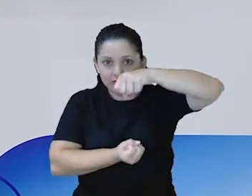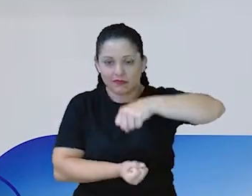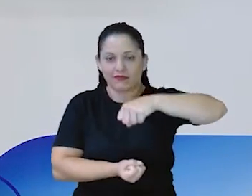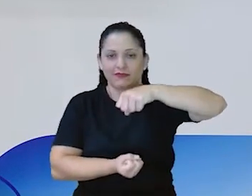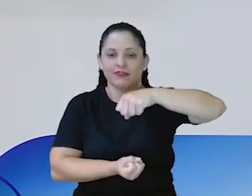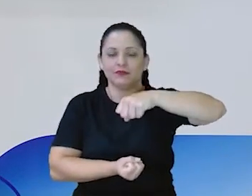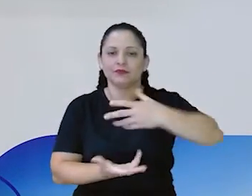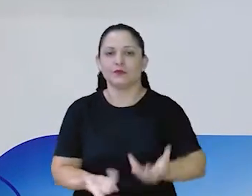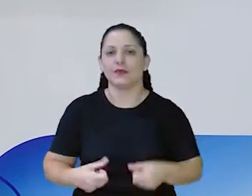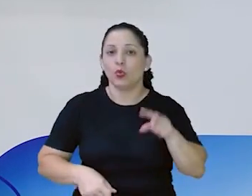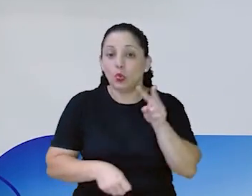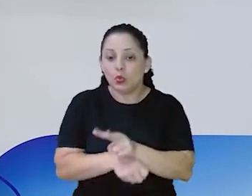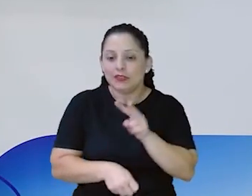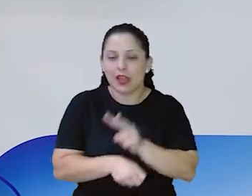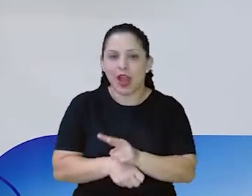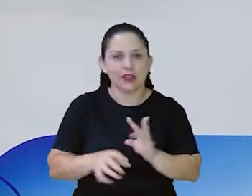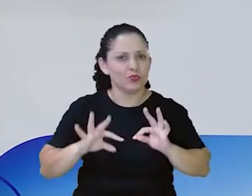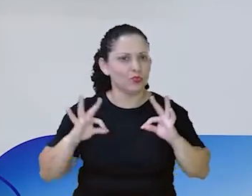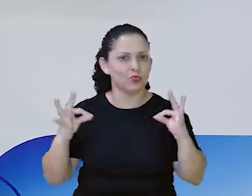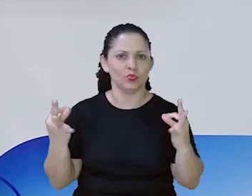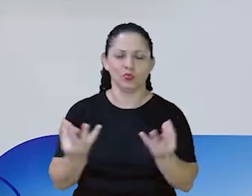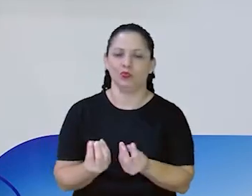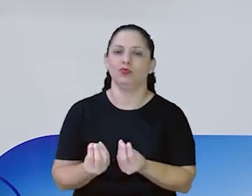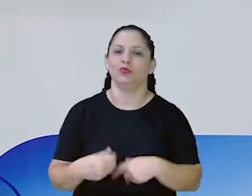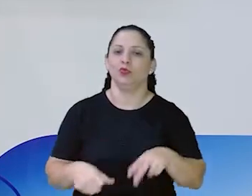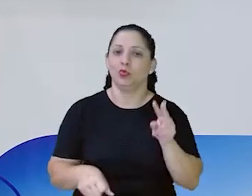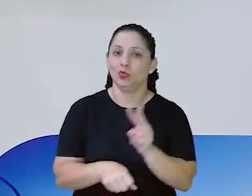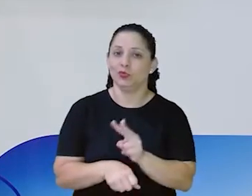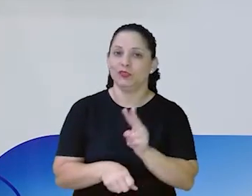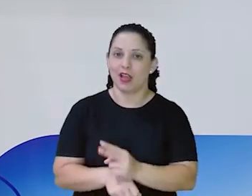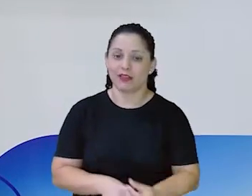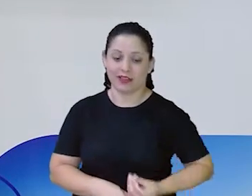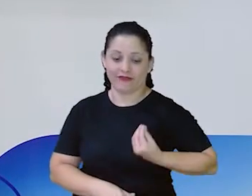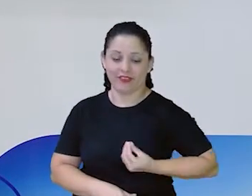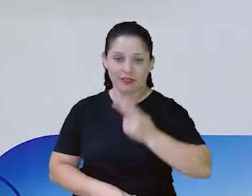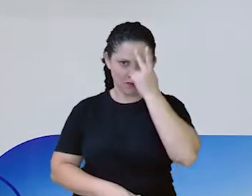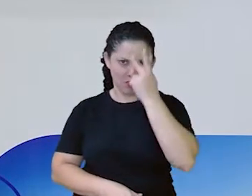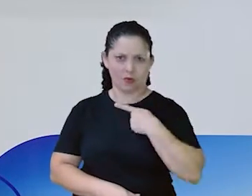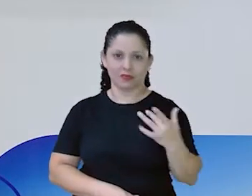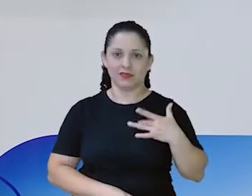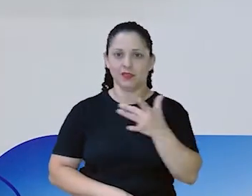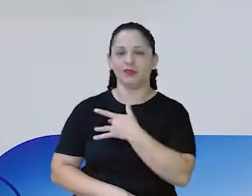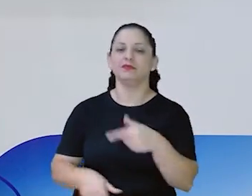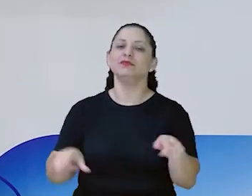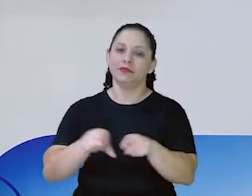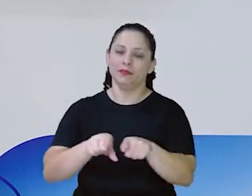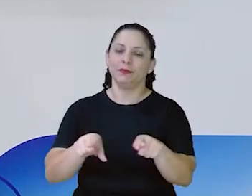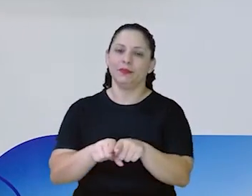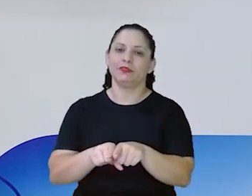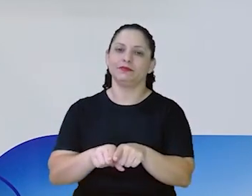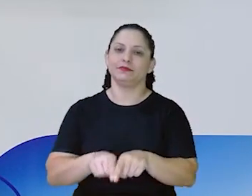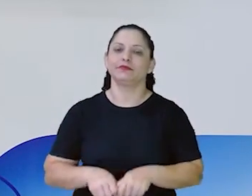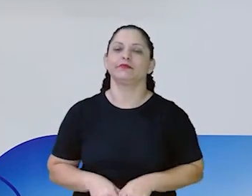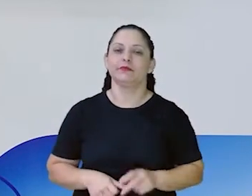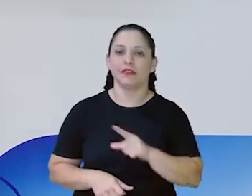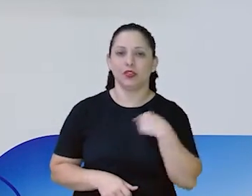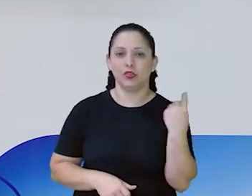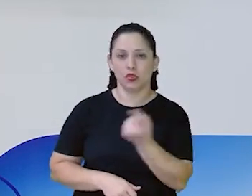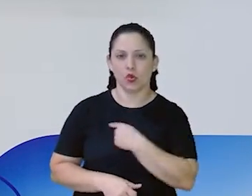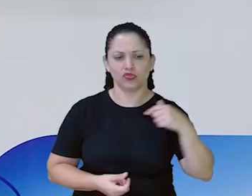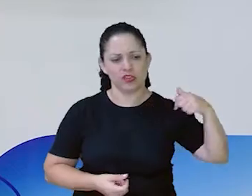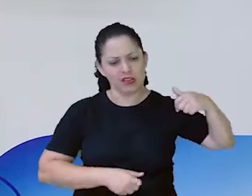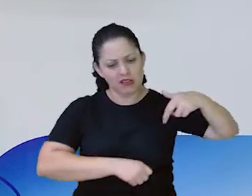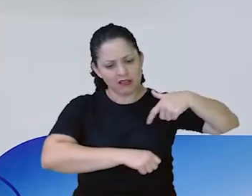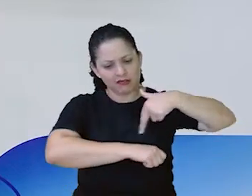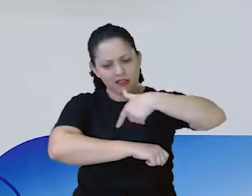ambiente e automaticamente, claro, consequentemente, preservar a nossa vida. Se a gente transita num espaço